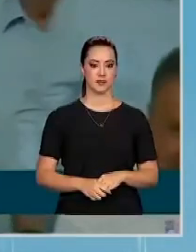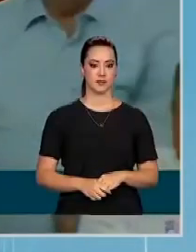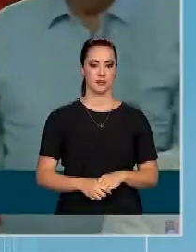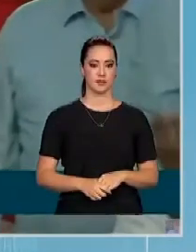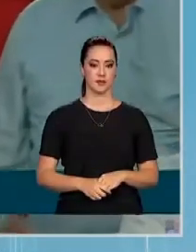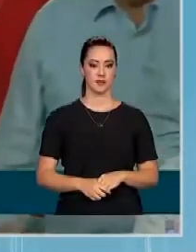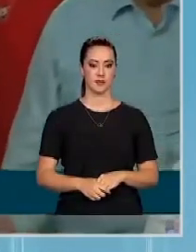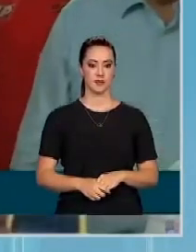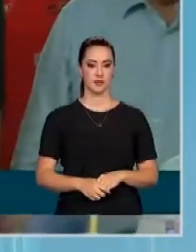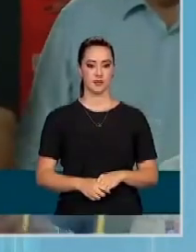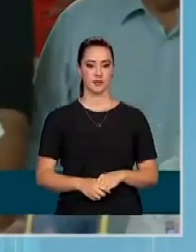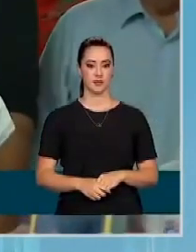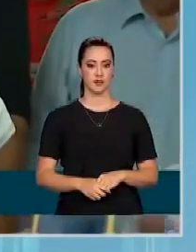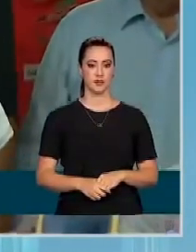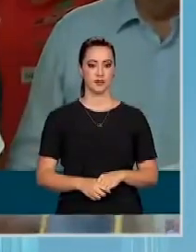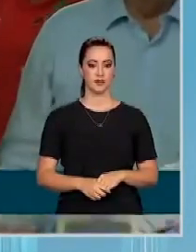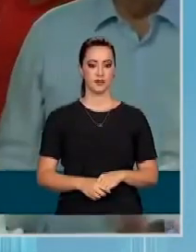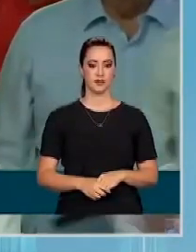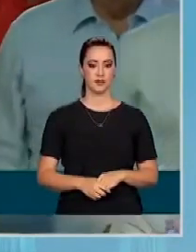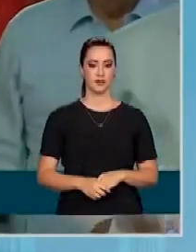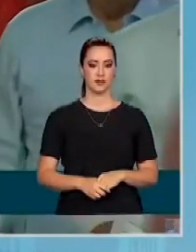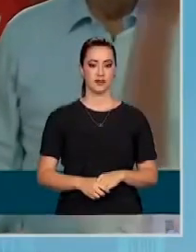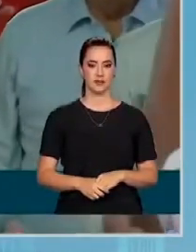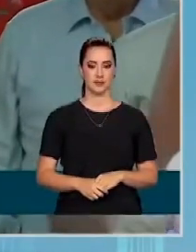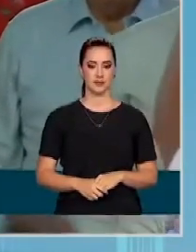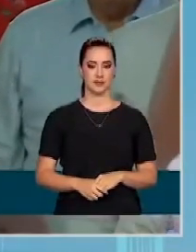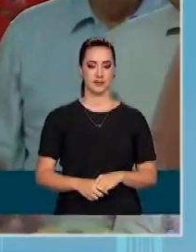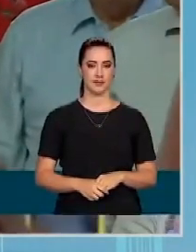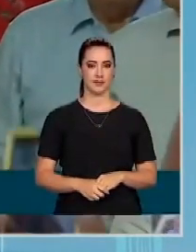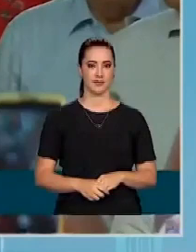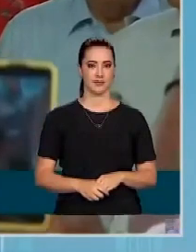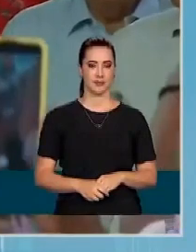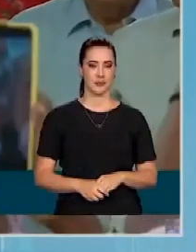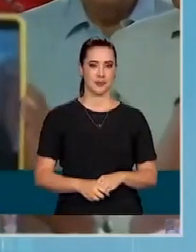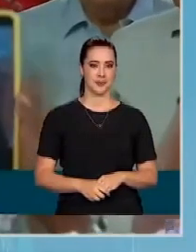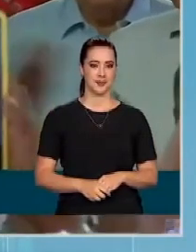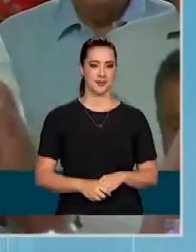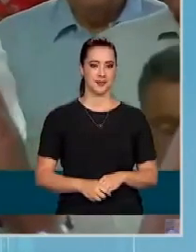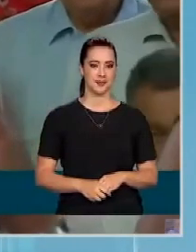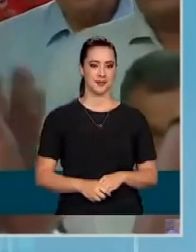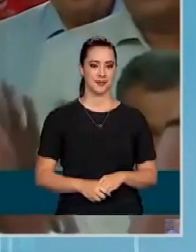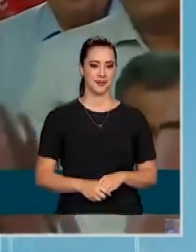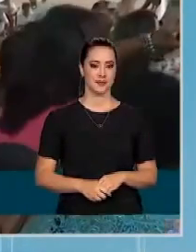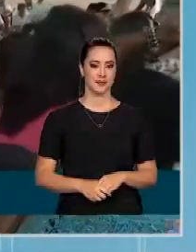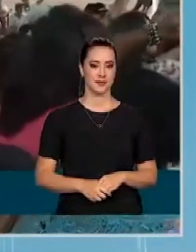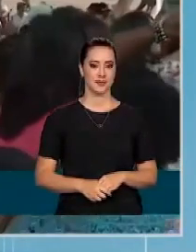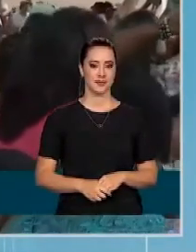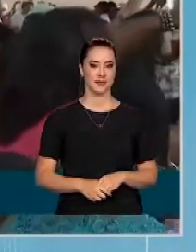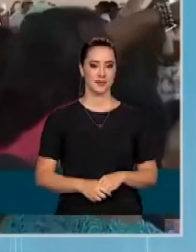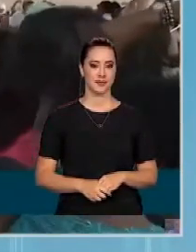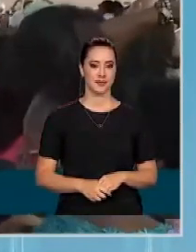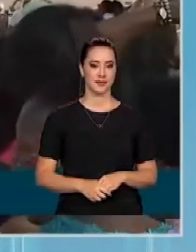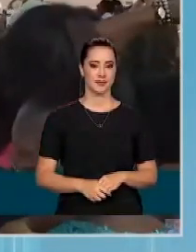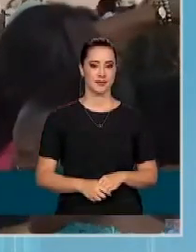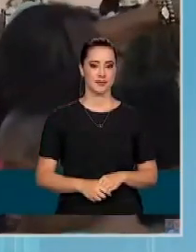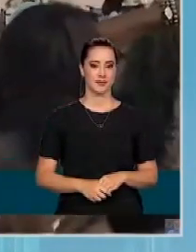que volta agora a se chamar Minha Casa Minha Vida, o programa que foi original, criado justamente no governo do presidente Lula. A